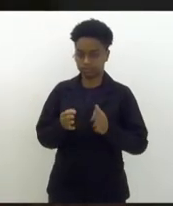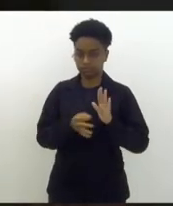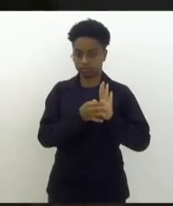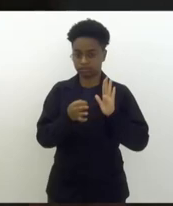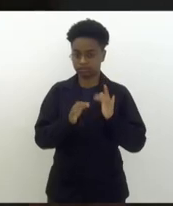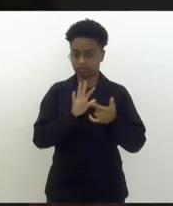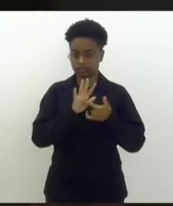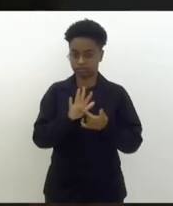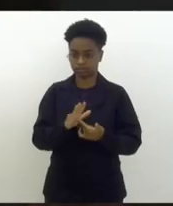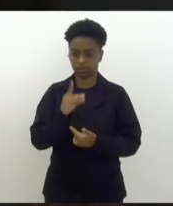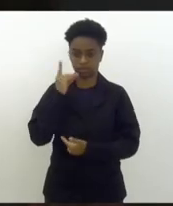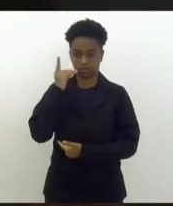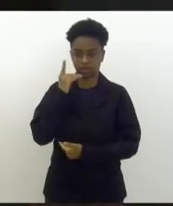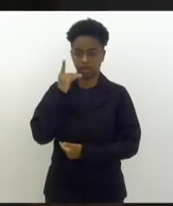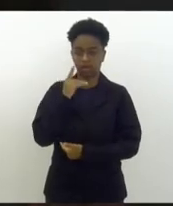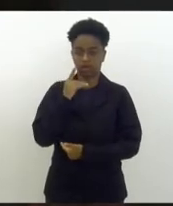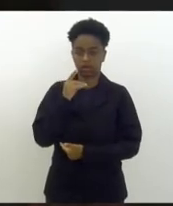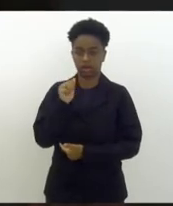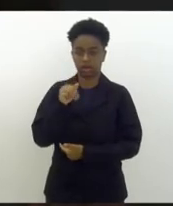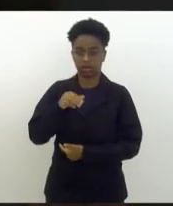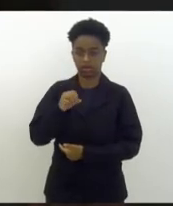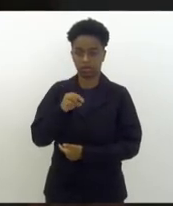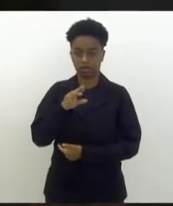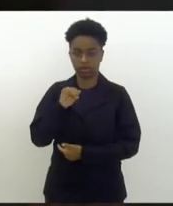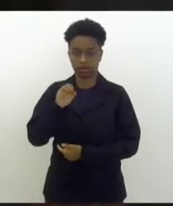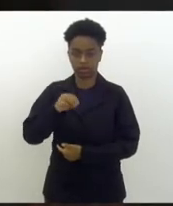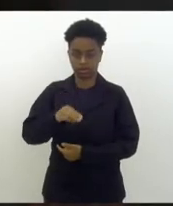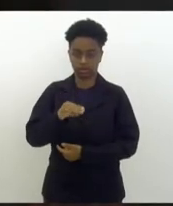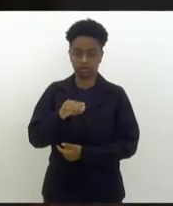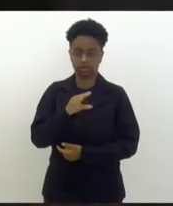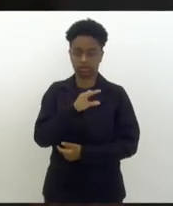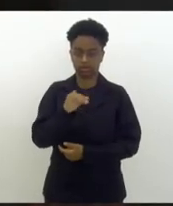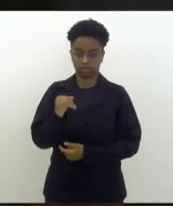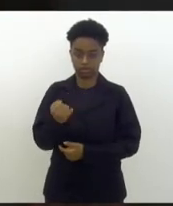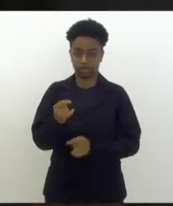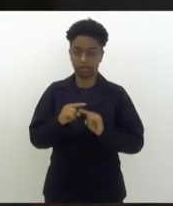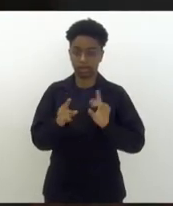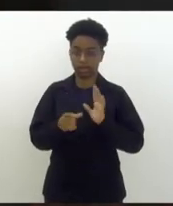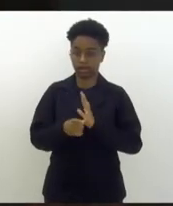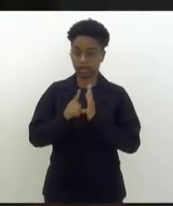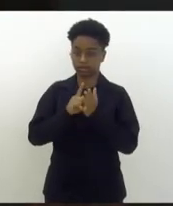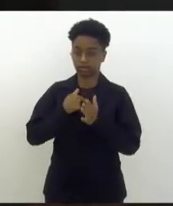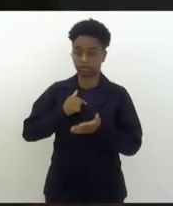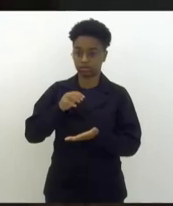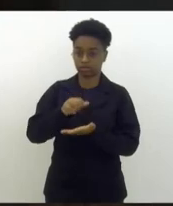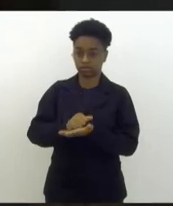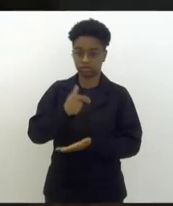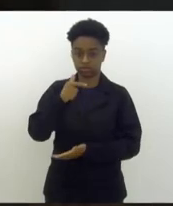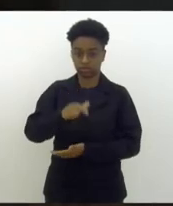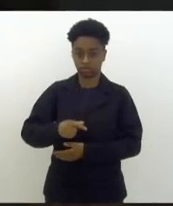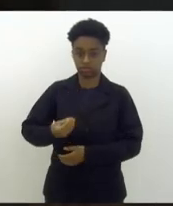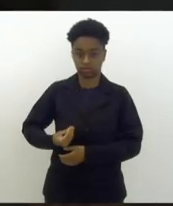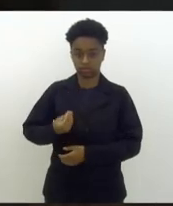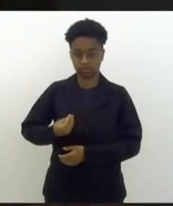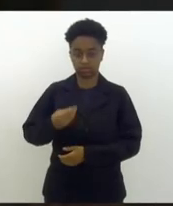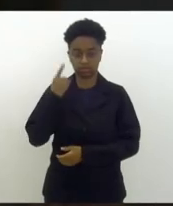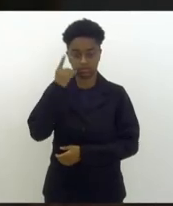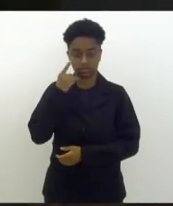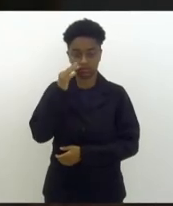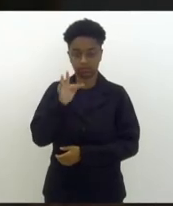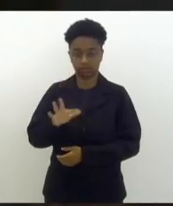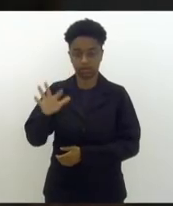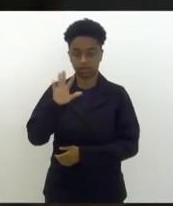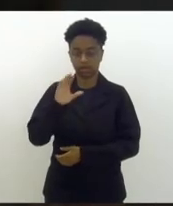constituição e justiça Deputado Rodrigo Amorim antes porém gostaria de registrar mais uma vez a presença deputado federal